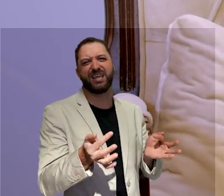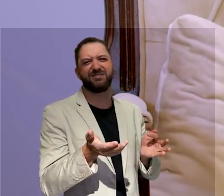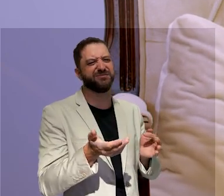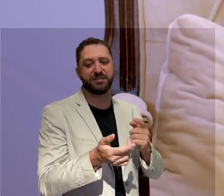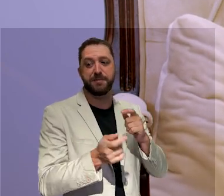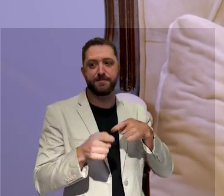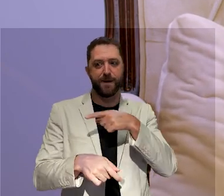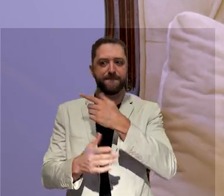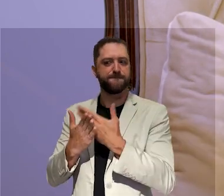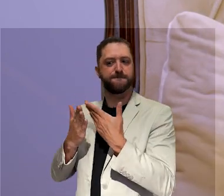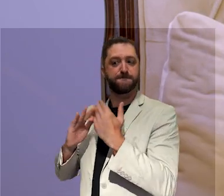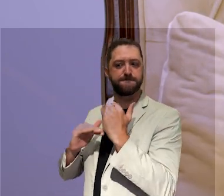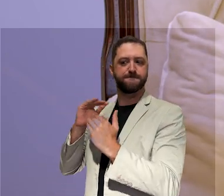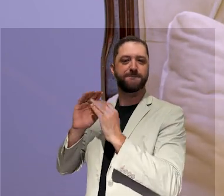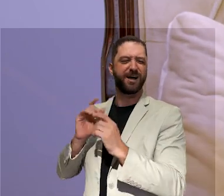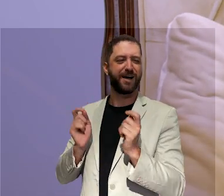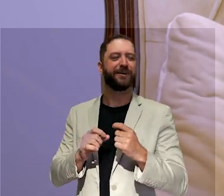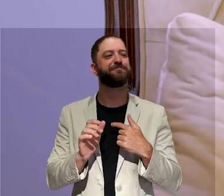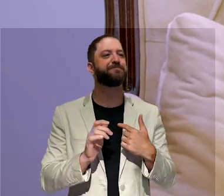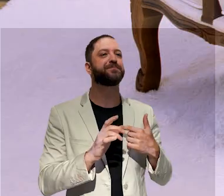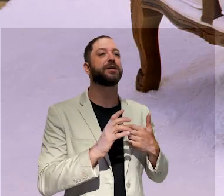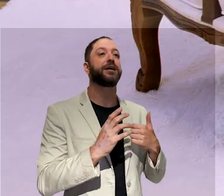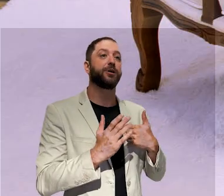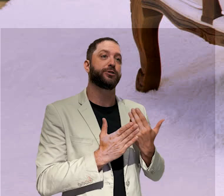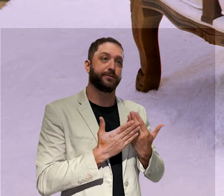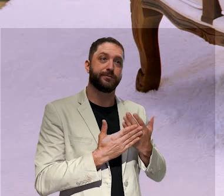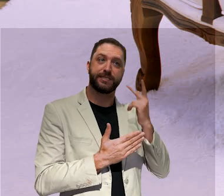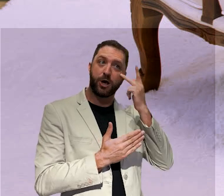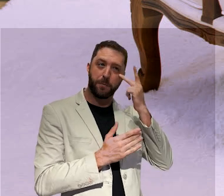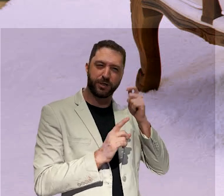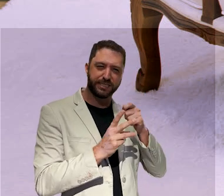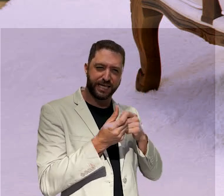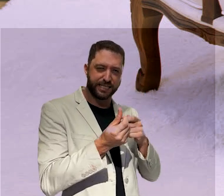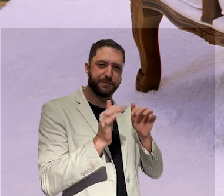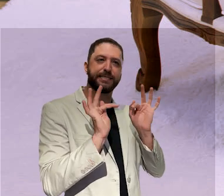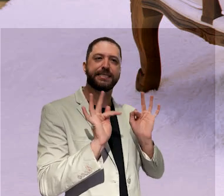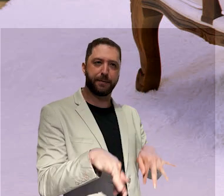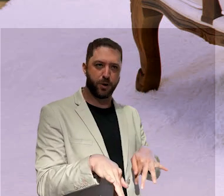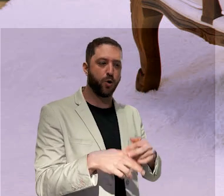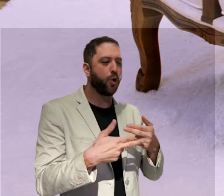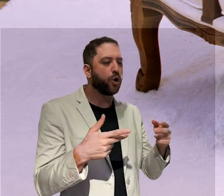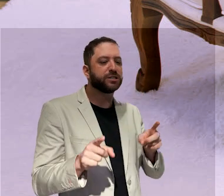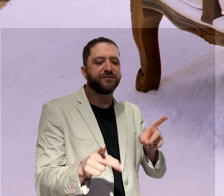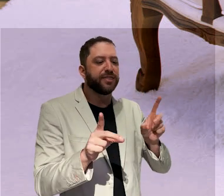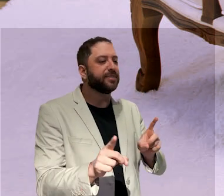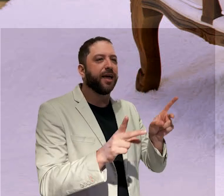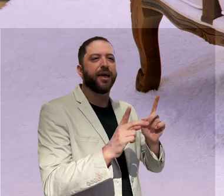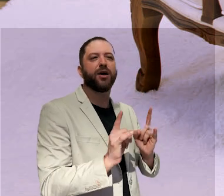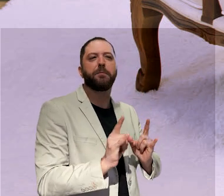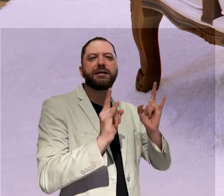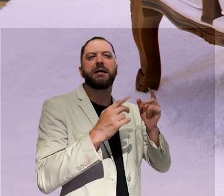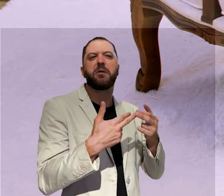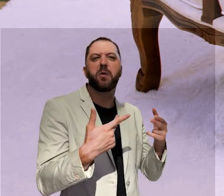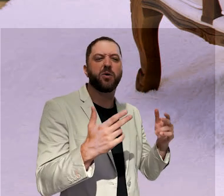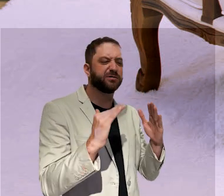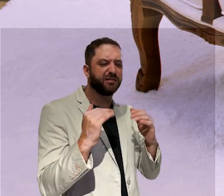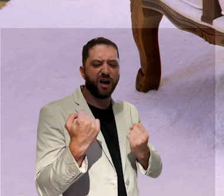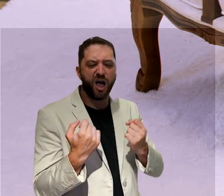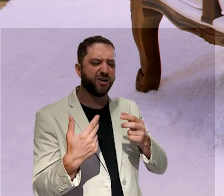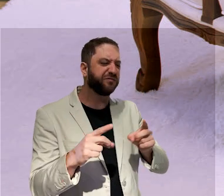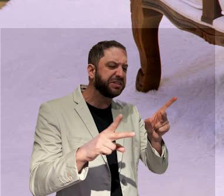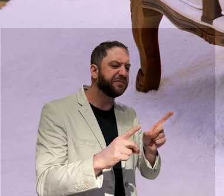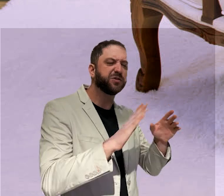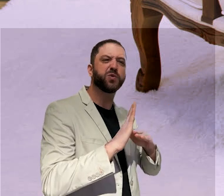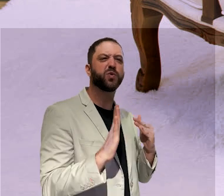estou conseguindo progredir. E foi o que eu fiz. Eu terminei aqui em São Paulo, aí deixei minhas coisas, vendi...